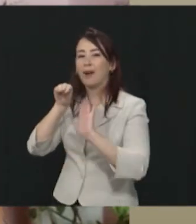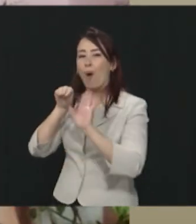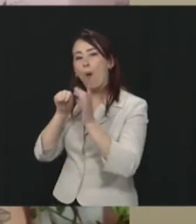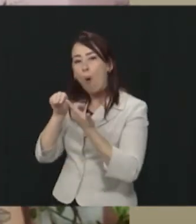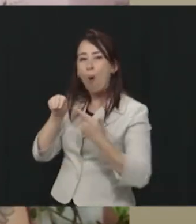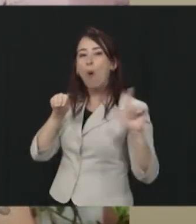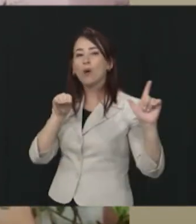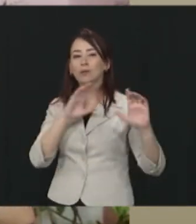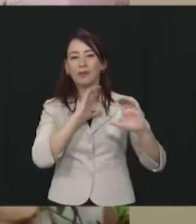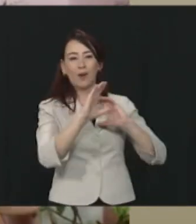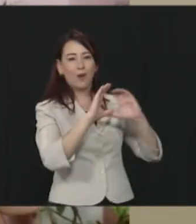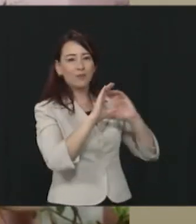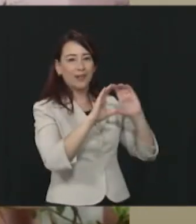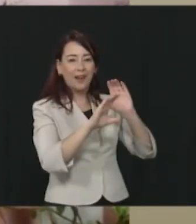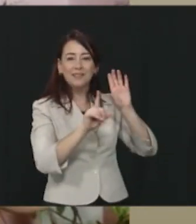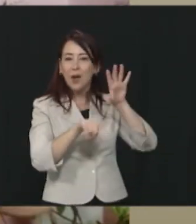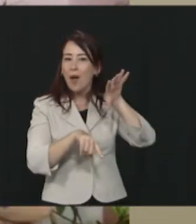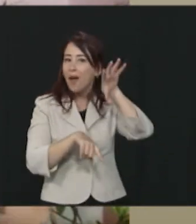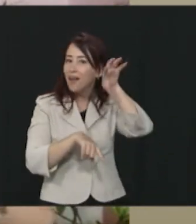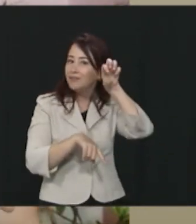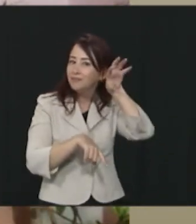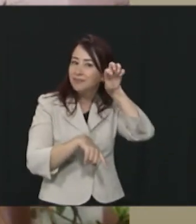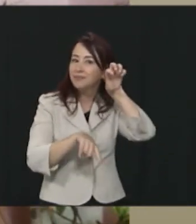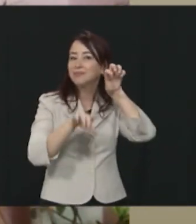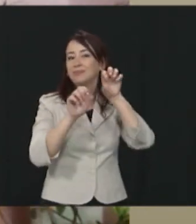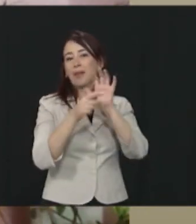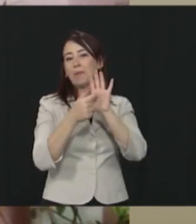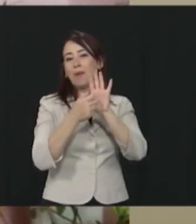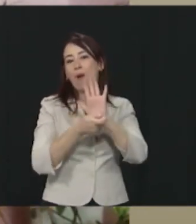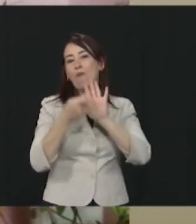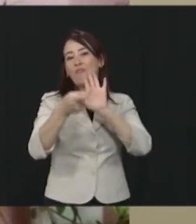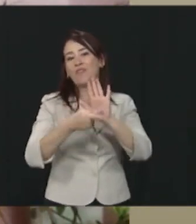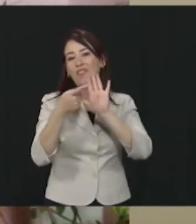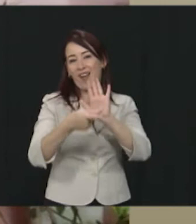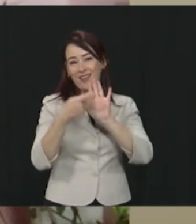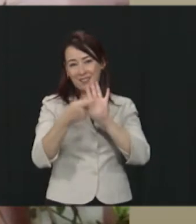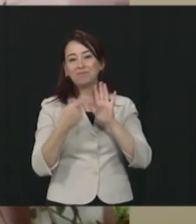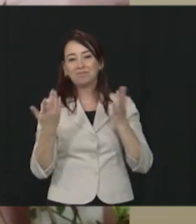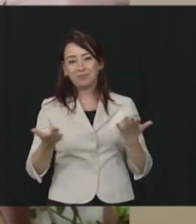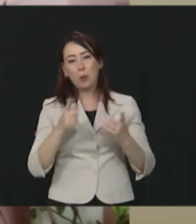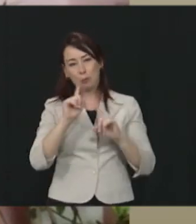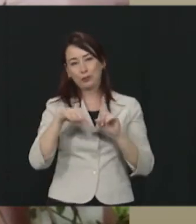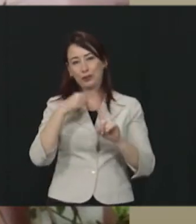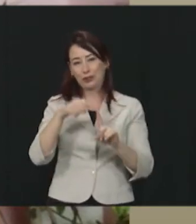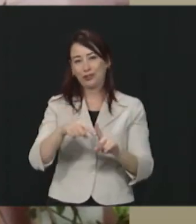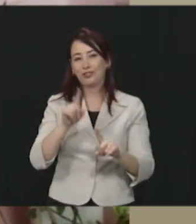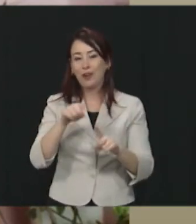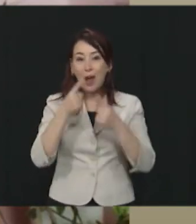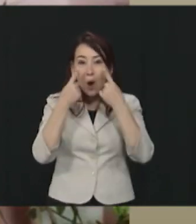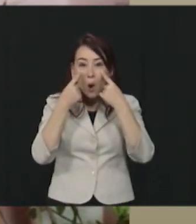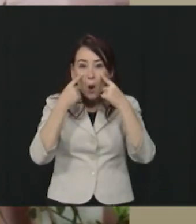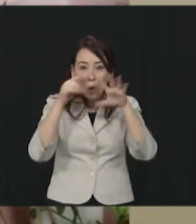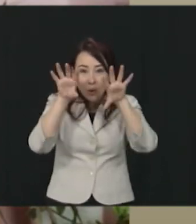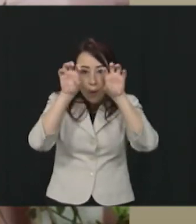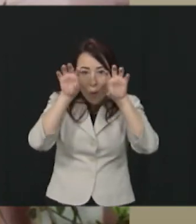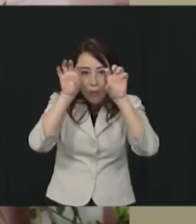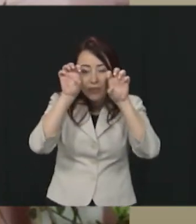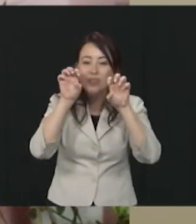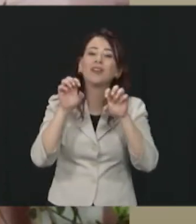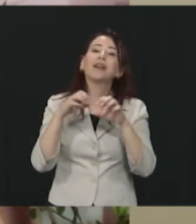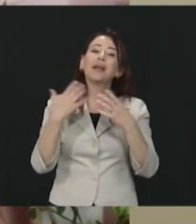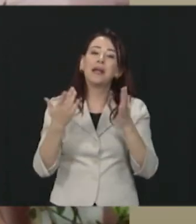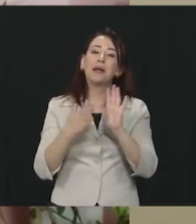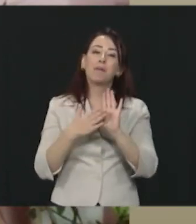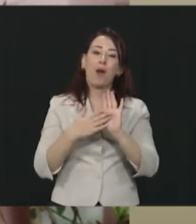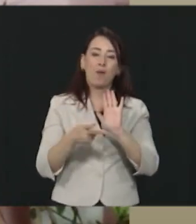É ouvir com os olhos e falar com as mãos. A gente fala que é o nosso slogan. E é isso, a gente